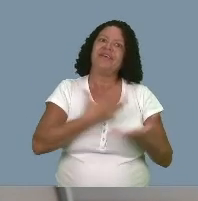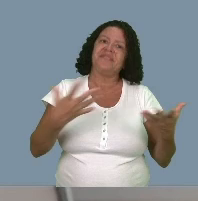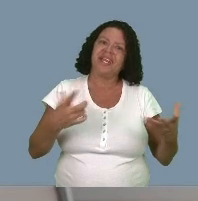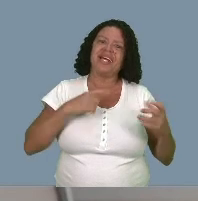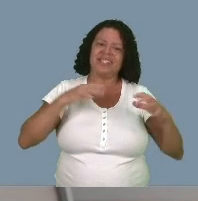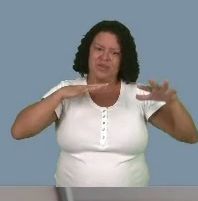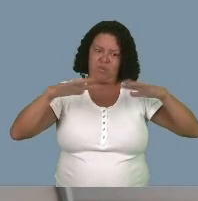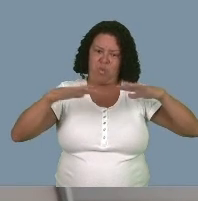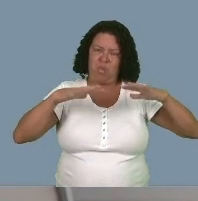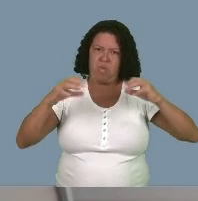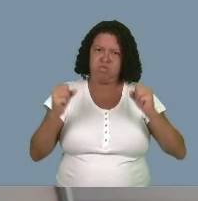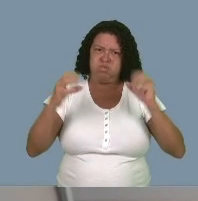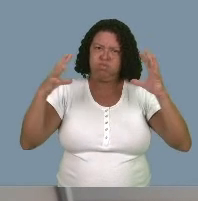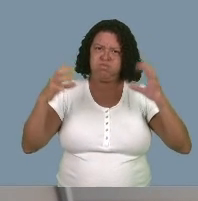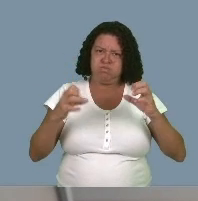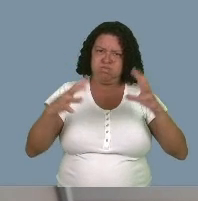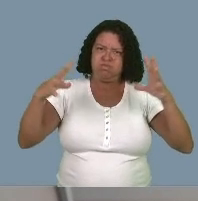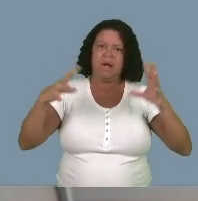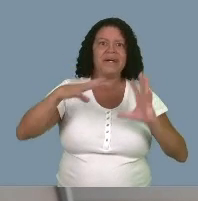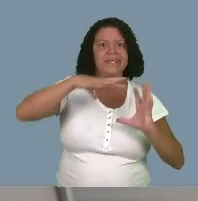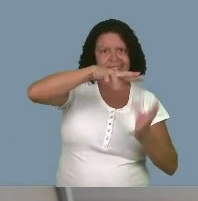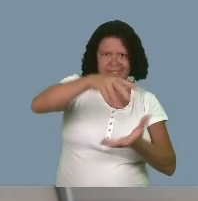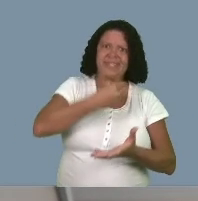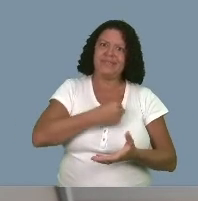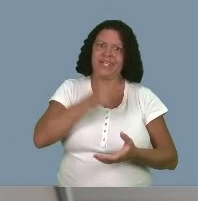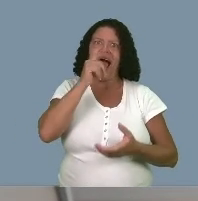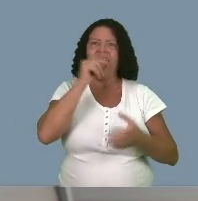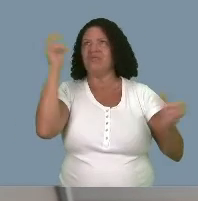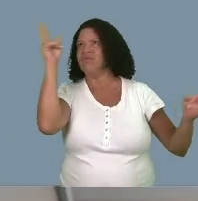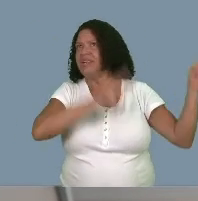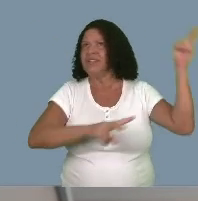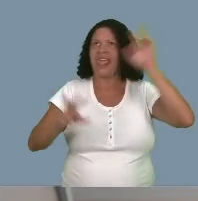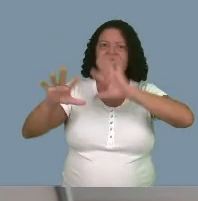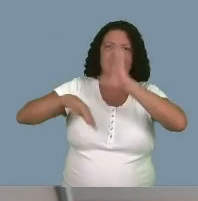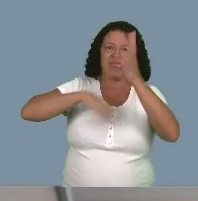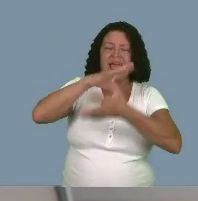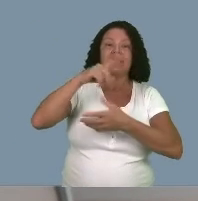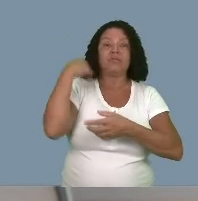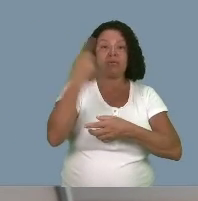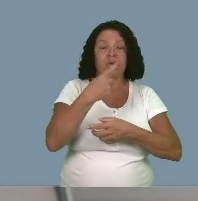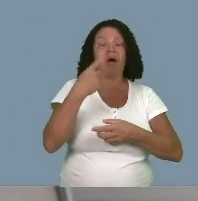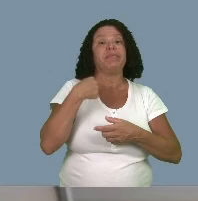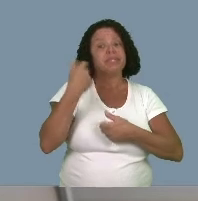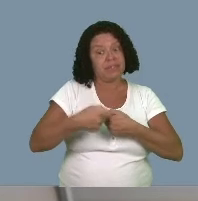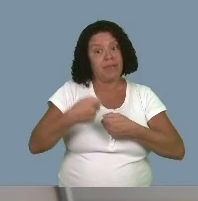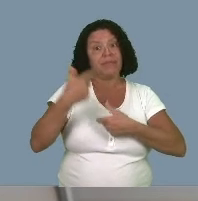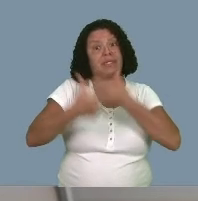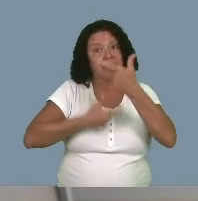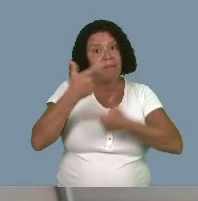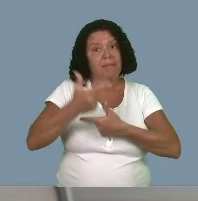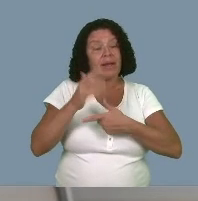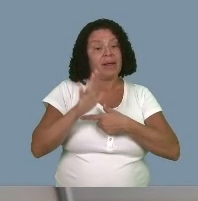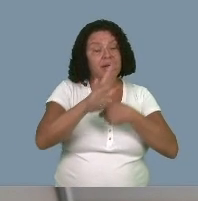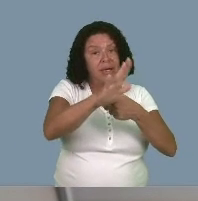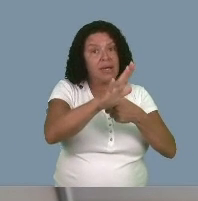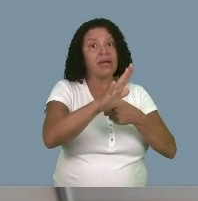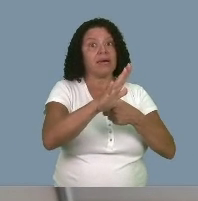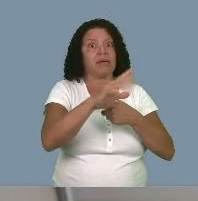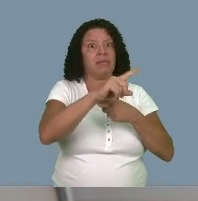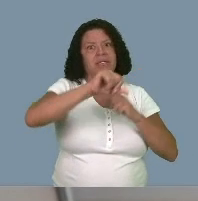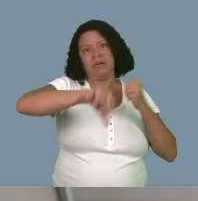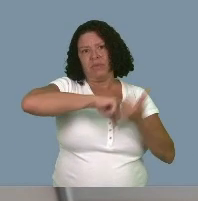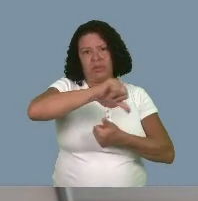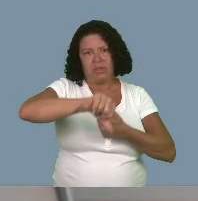ser pulsante, um ser pungente. E nós deveremos trabalhar para acompanhar e contribuir para essa